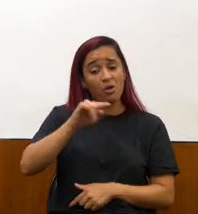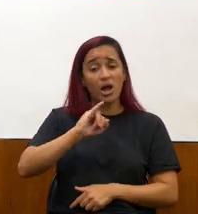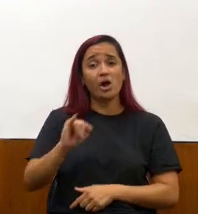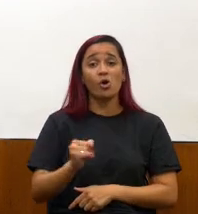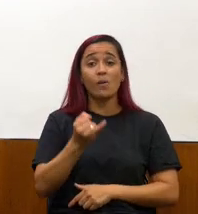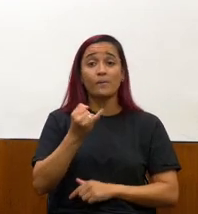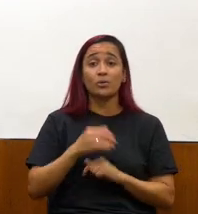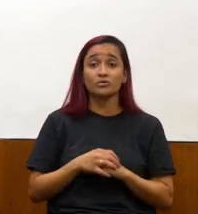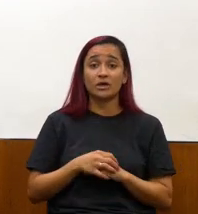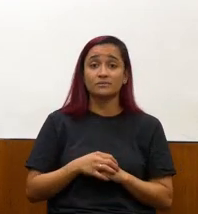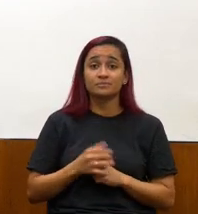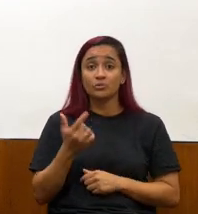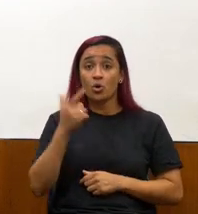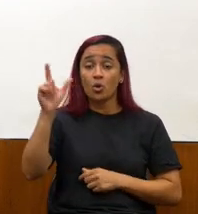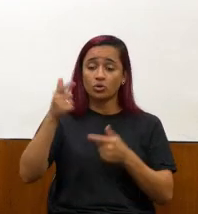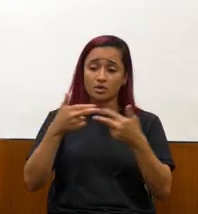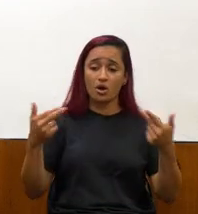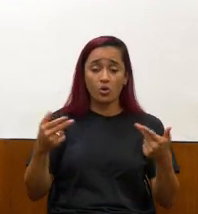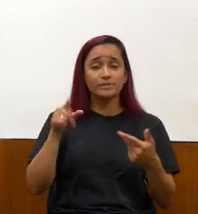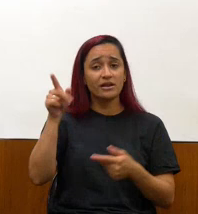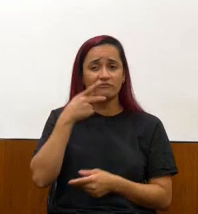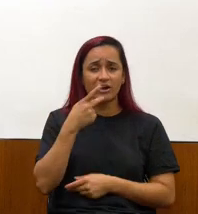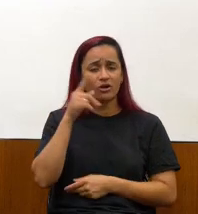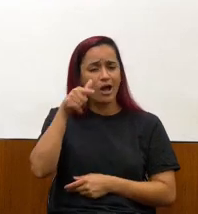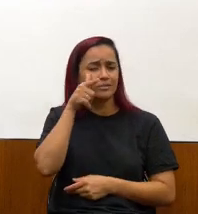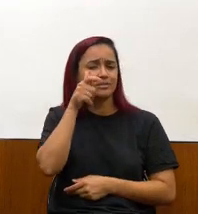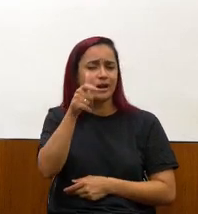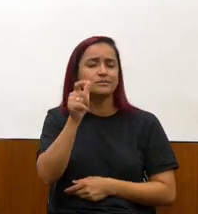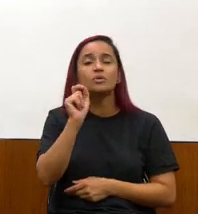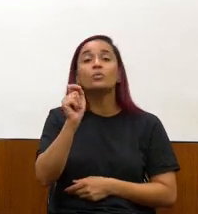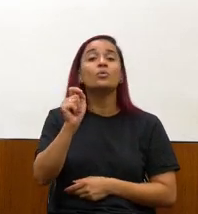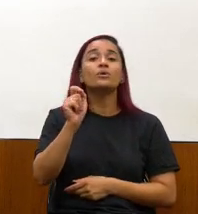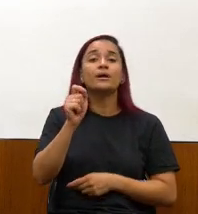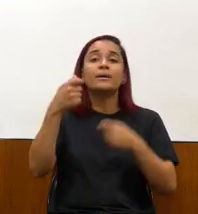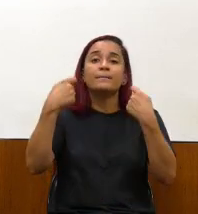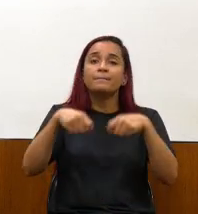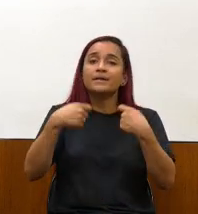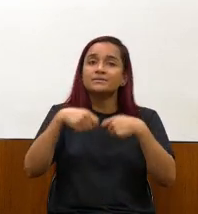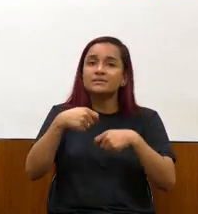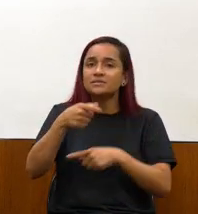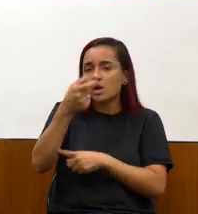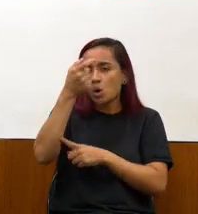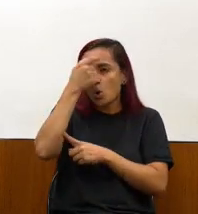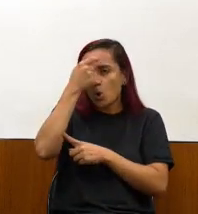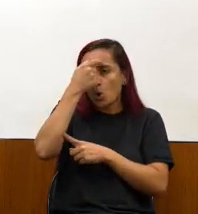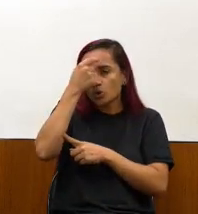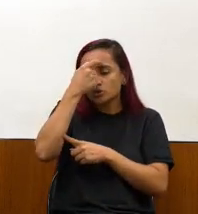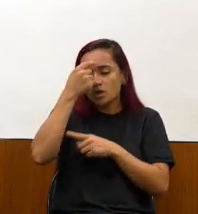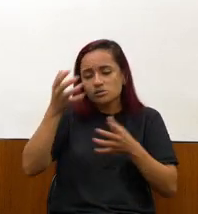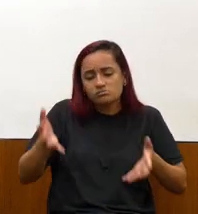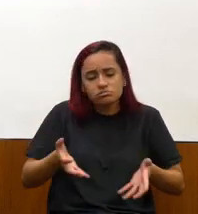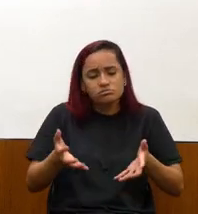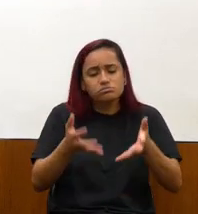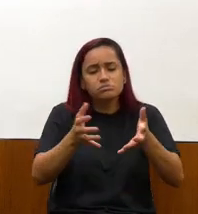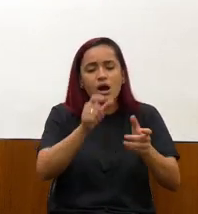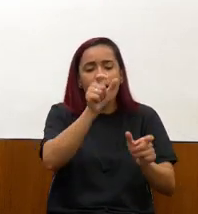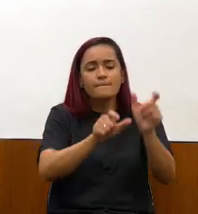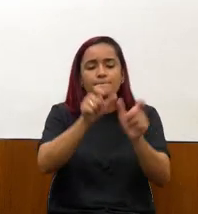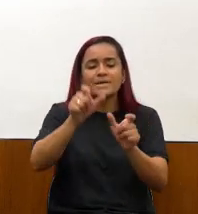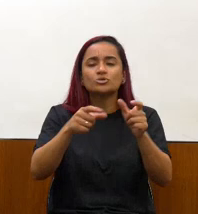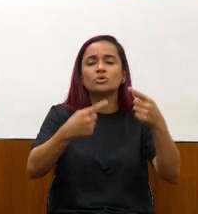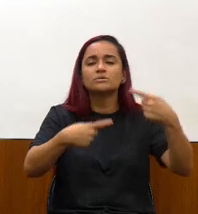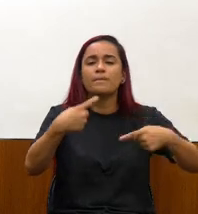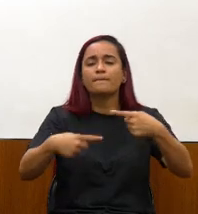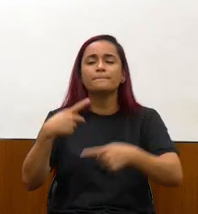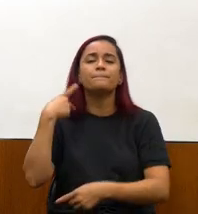disse que eu achei interessante, que precisa sensibilizar as autoridades, os políticos,